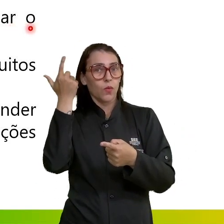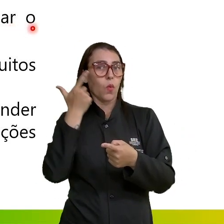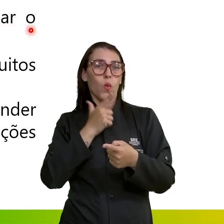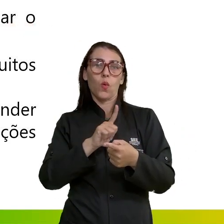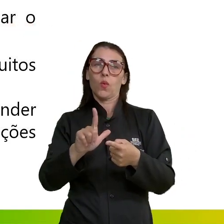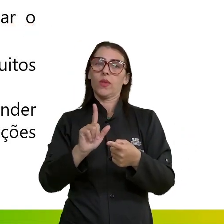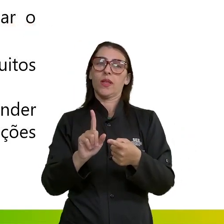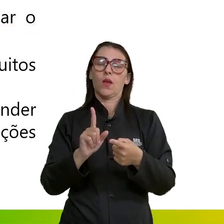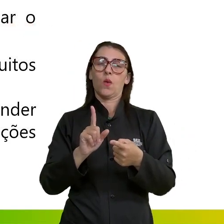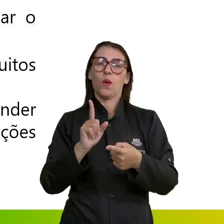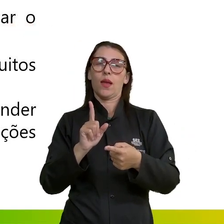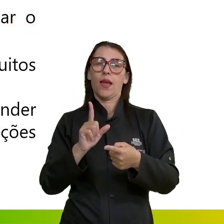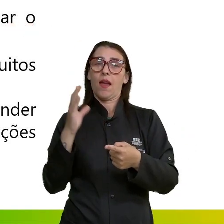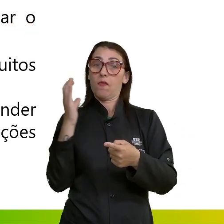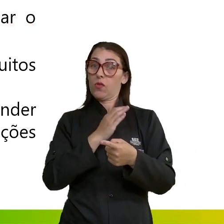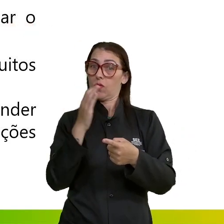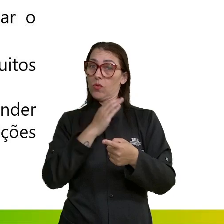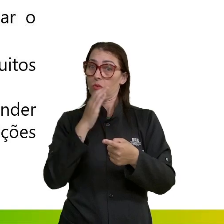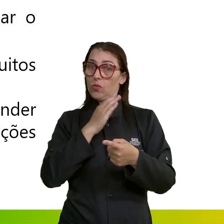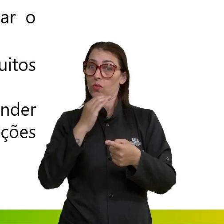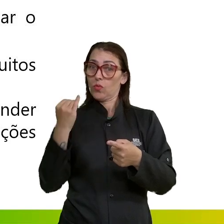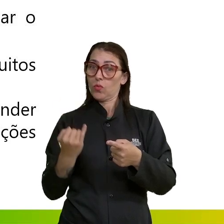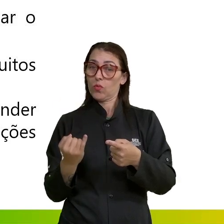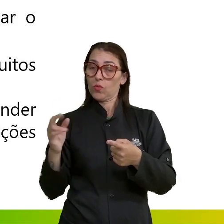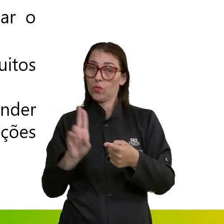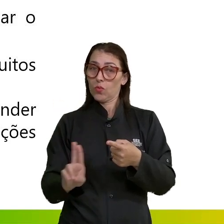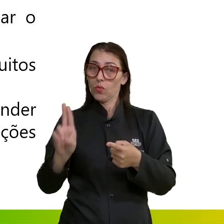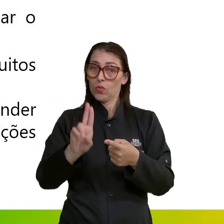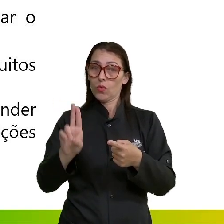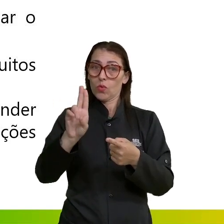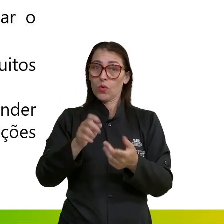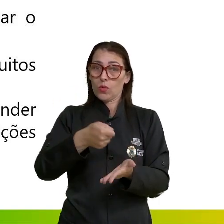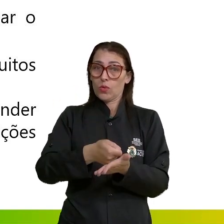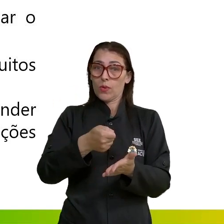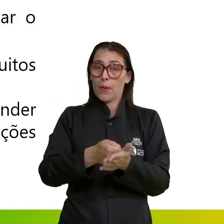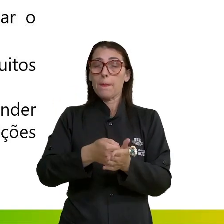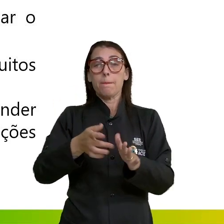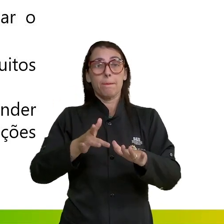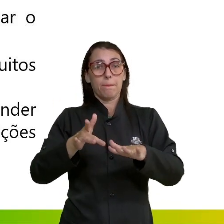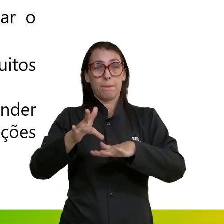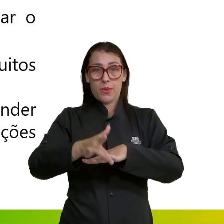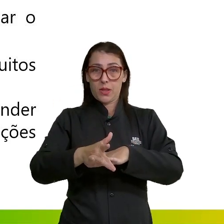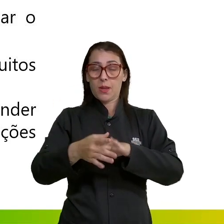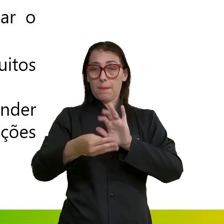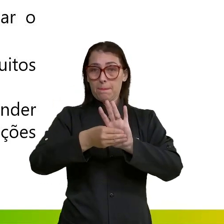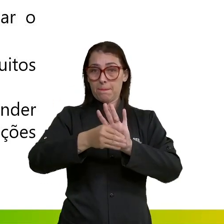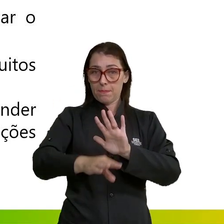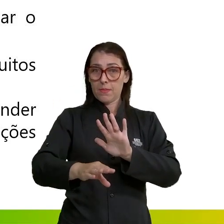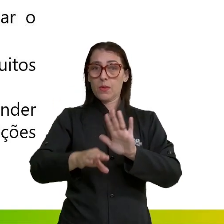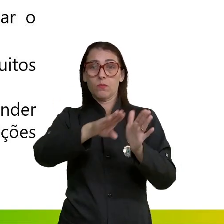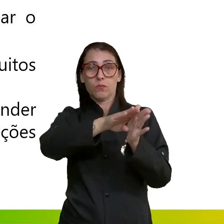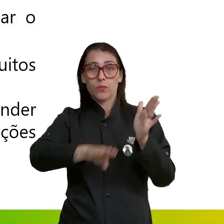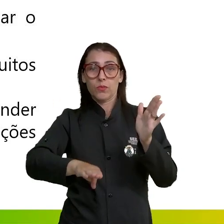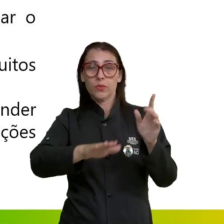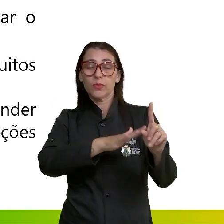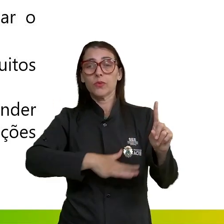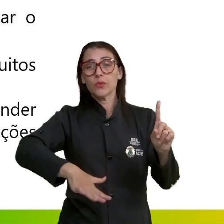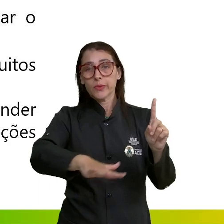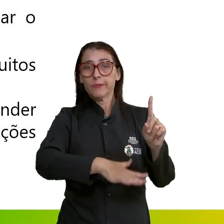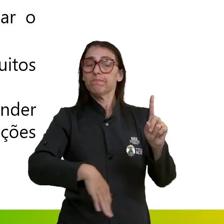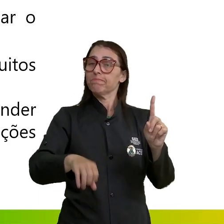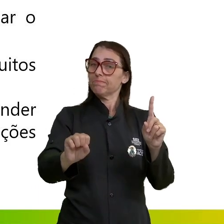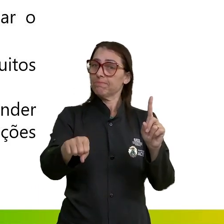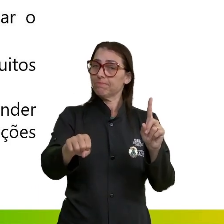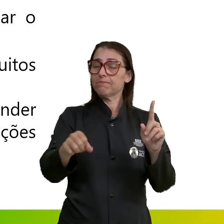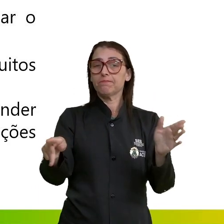conseguem acompanhar o ritmo do consumo imposto aí pela mídia, gerando o quê? Exclusão social. Sim, às